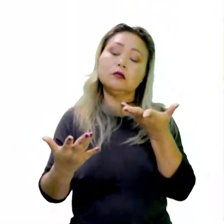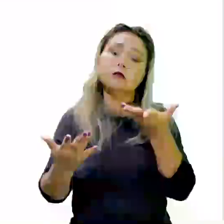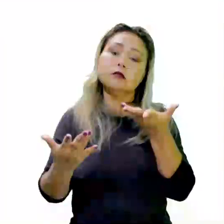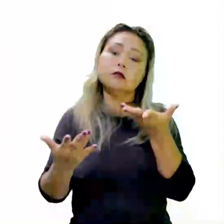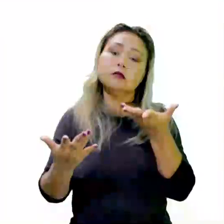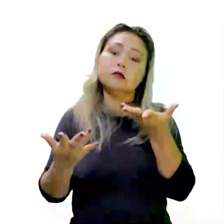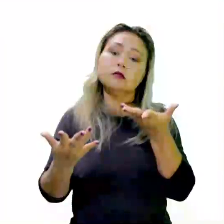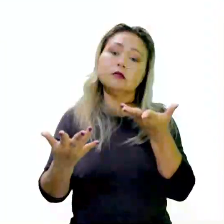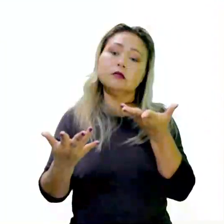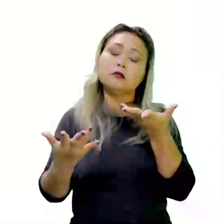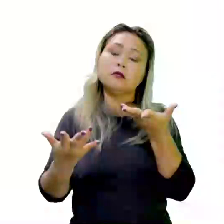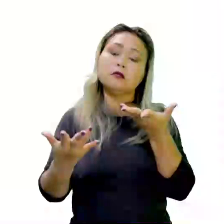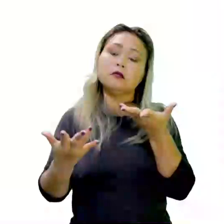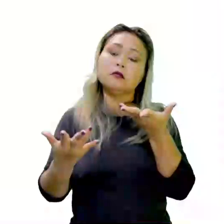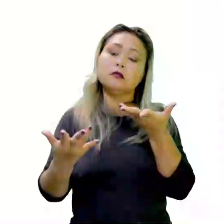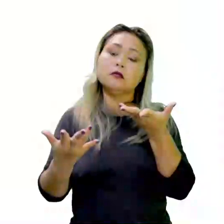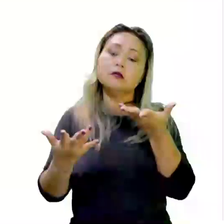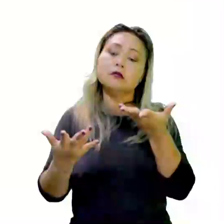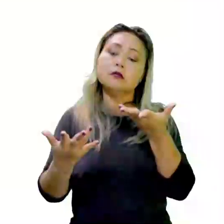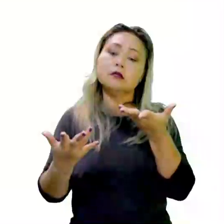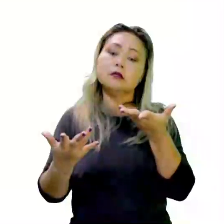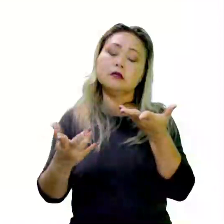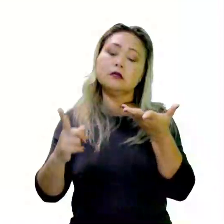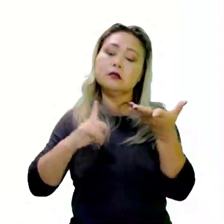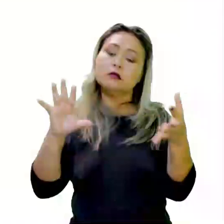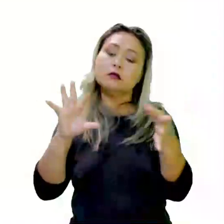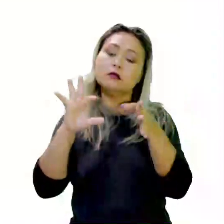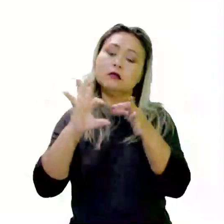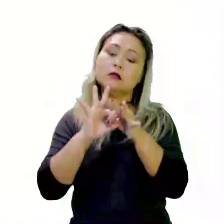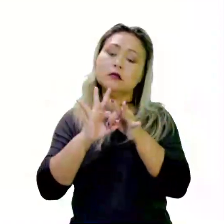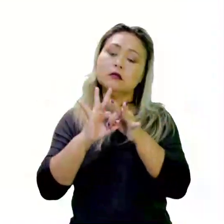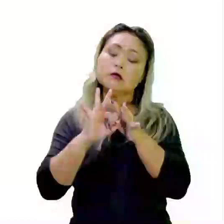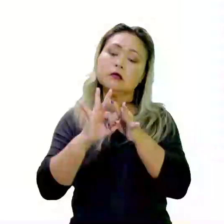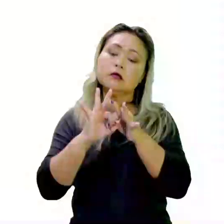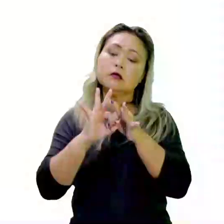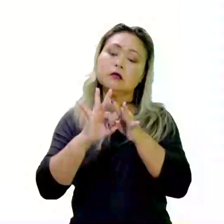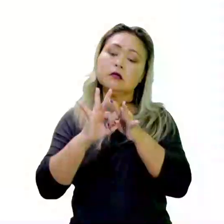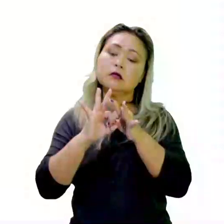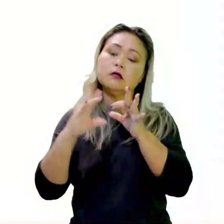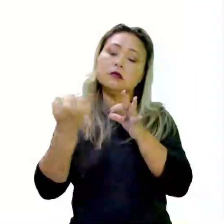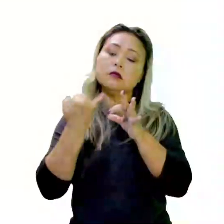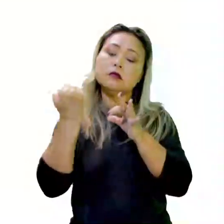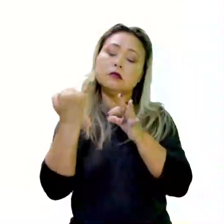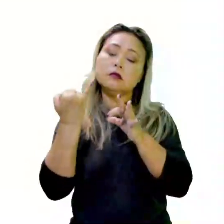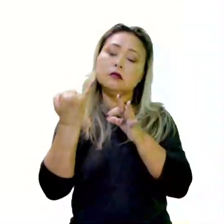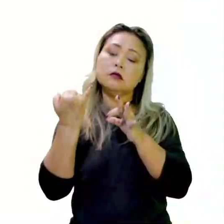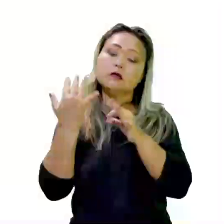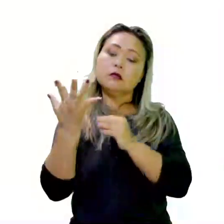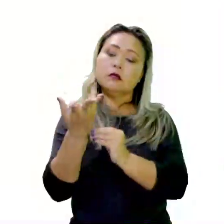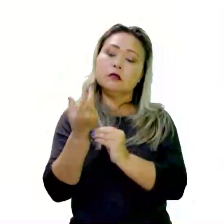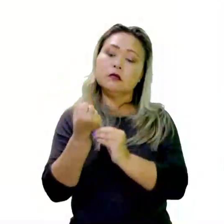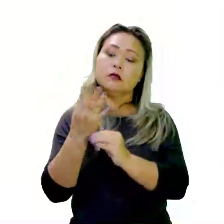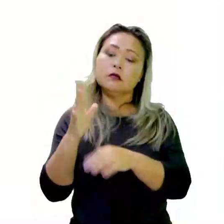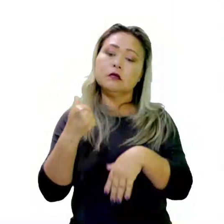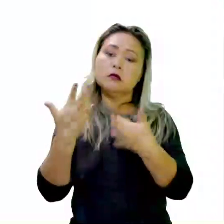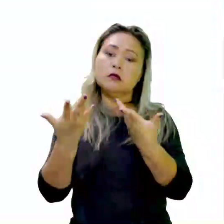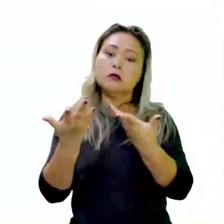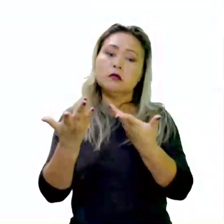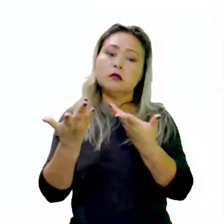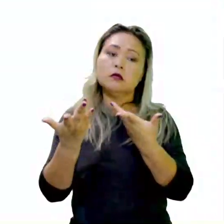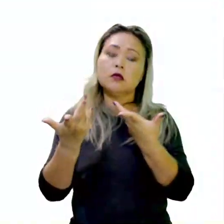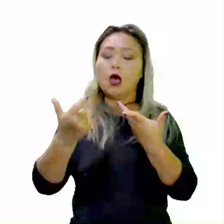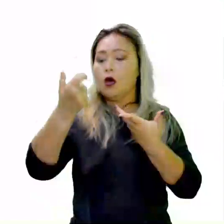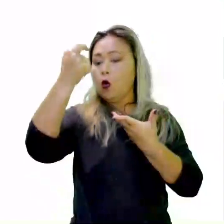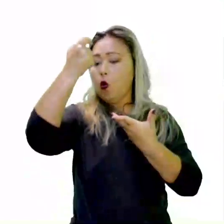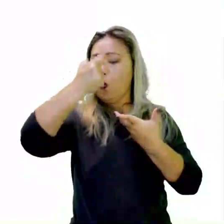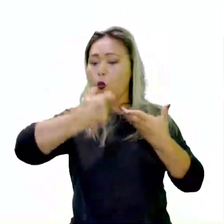se comporta com a arte, onde ela tem a sua ligação importante com a arte, né? Então, os